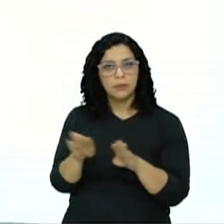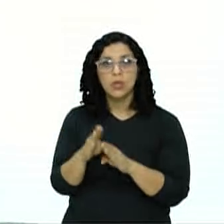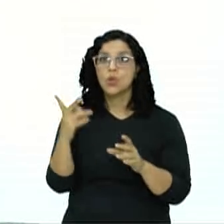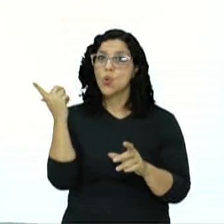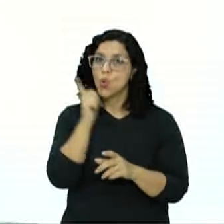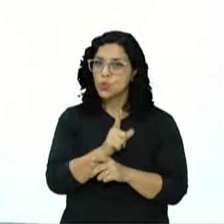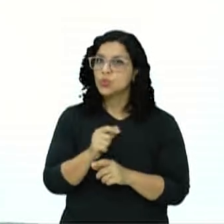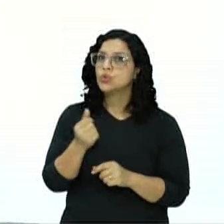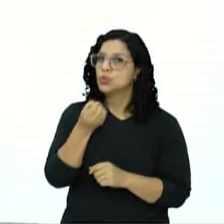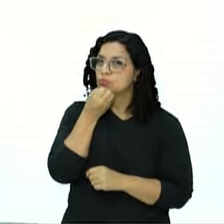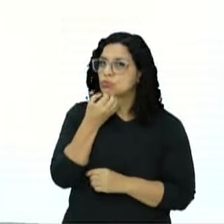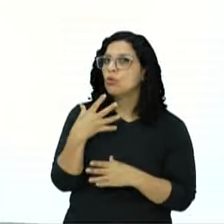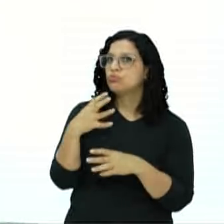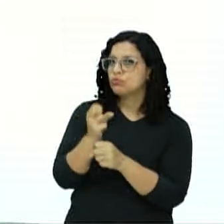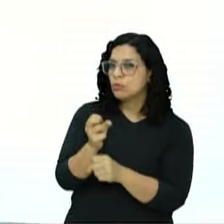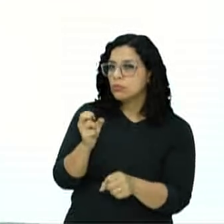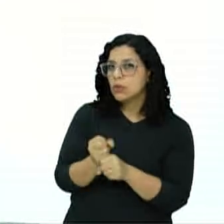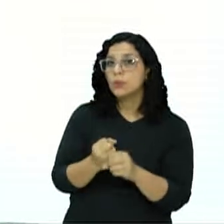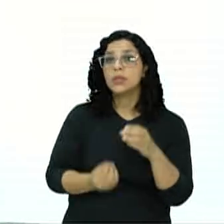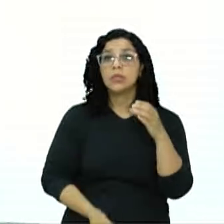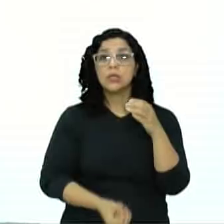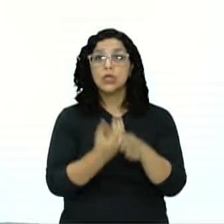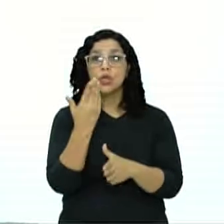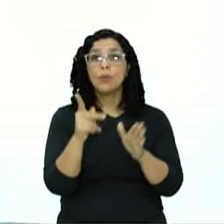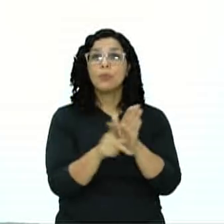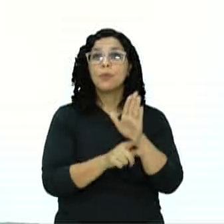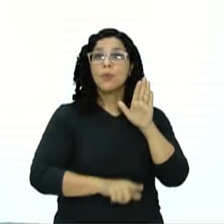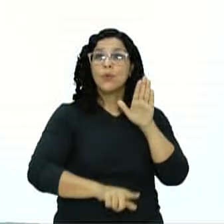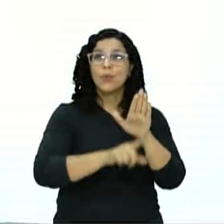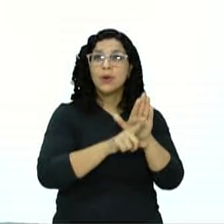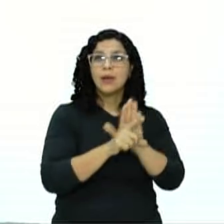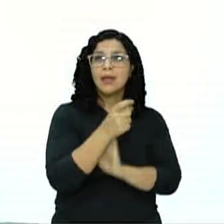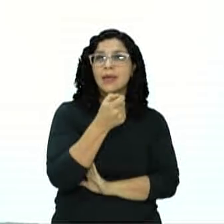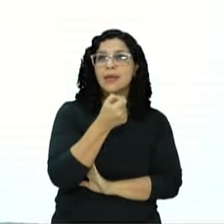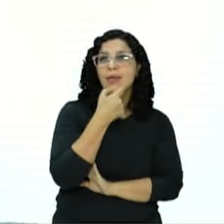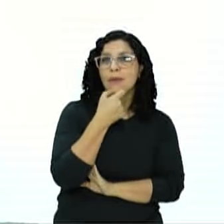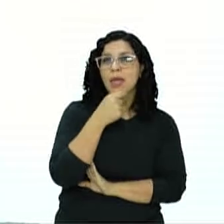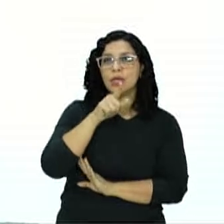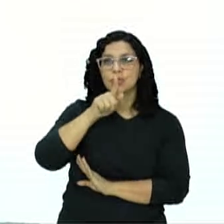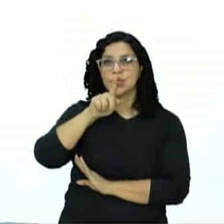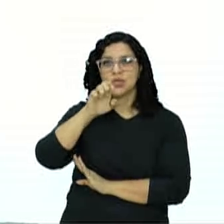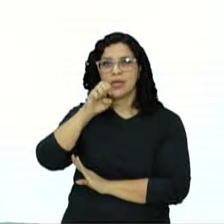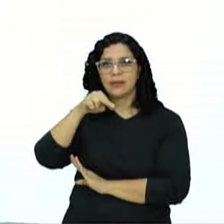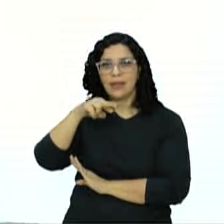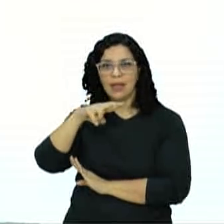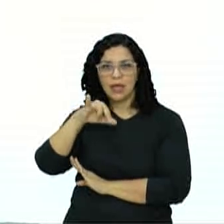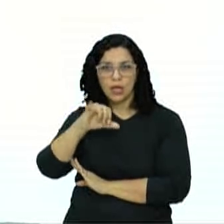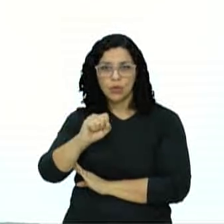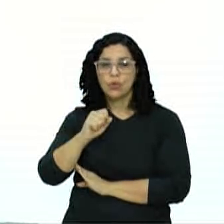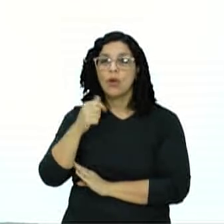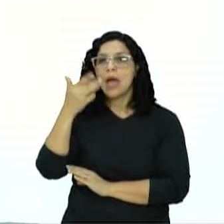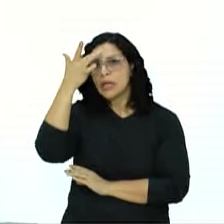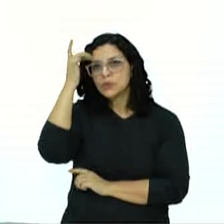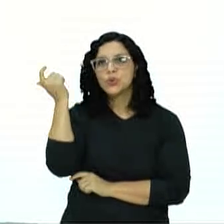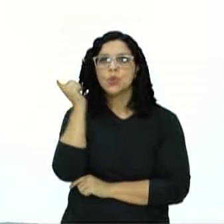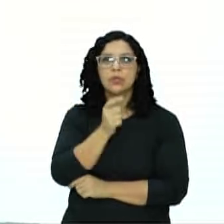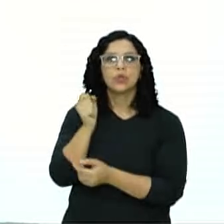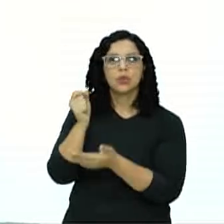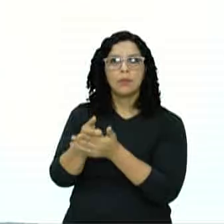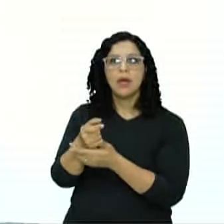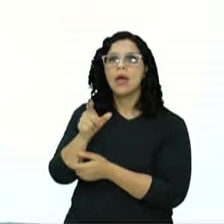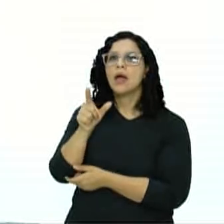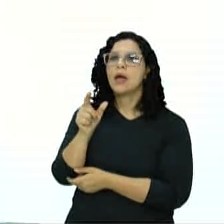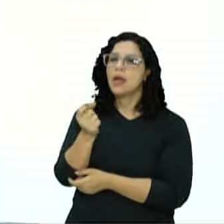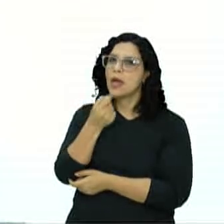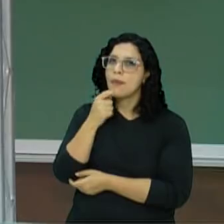bons números, e a criação da lei dos genéricos, que facilitou o acesso da população a medicamentos,